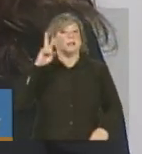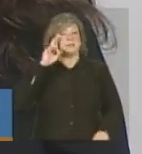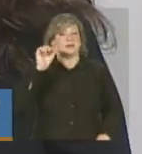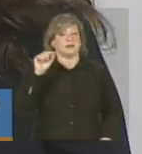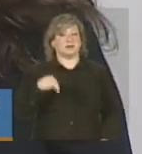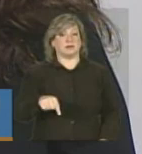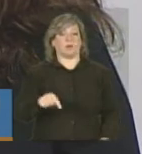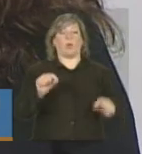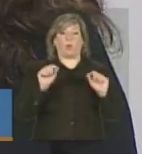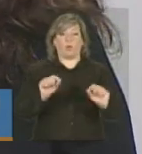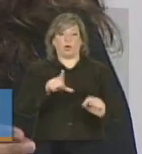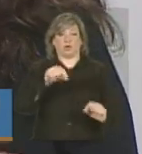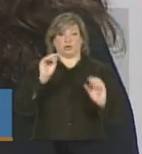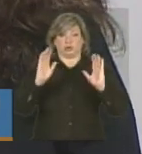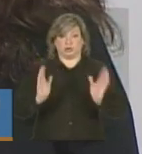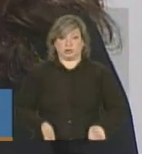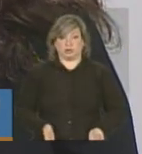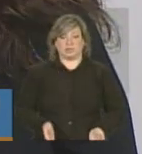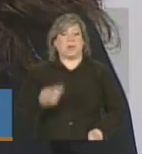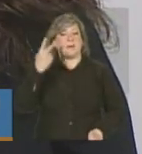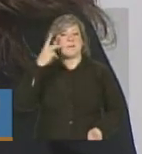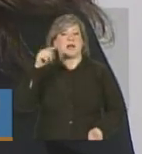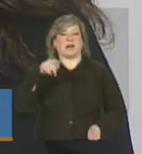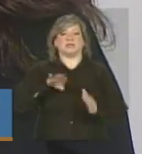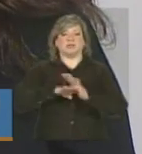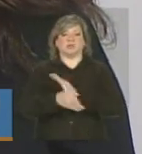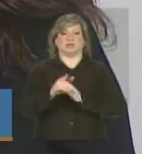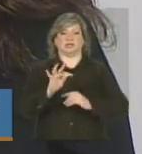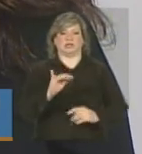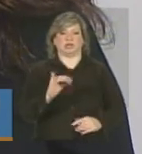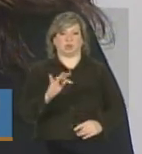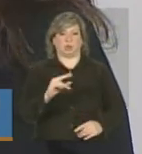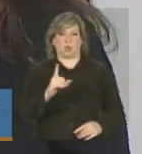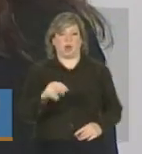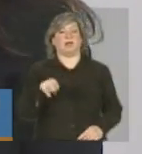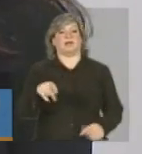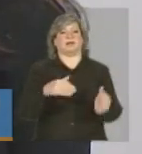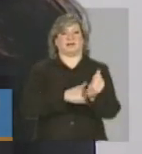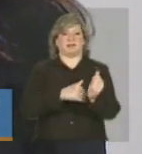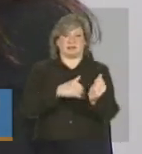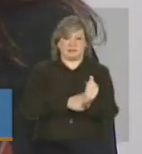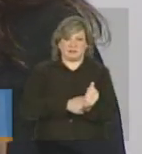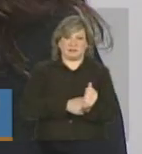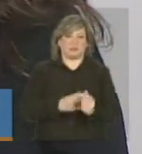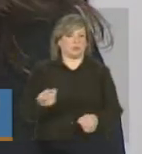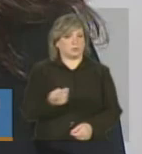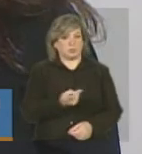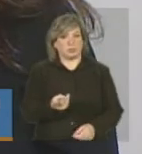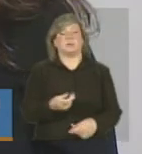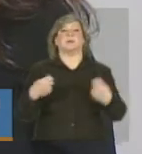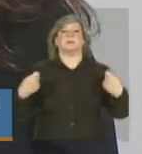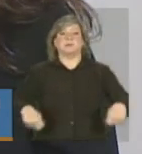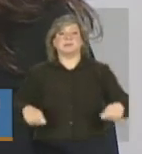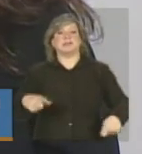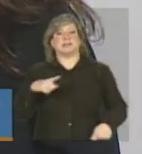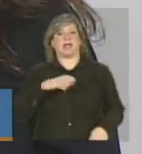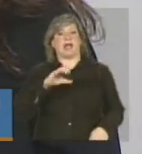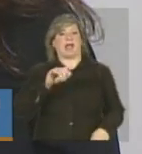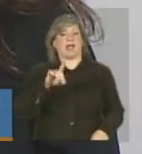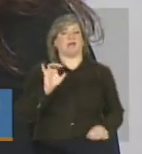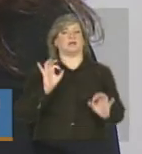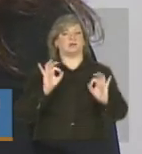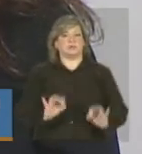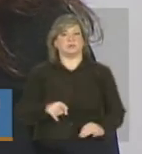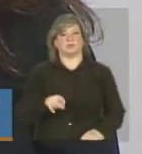o que foi escolhido para ser o titular da senha do órgão gestor quanto do conselho tem que estar com o cadastro